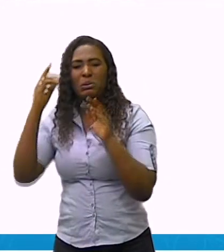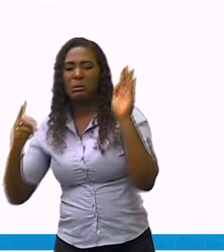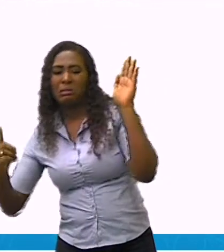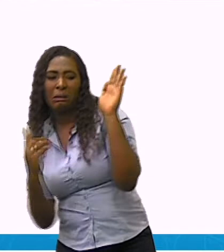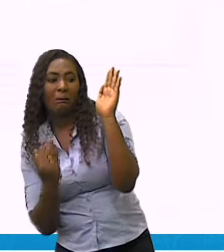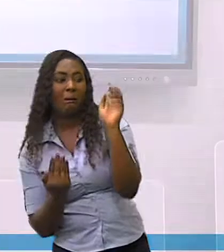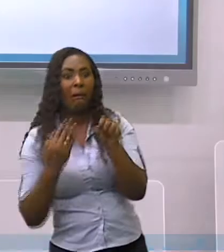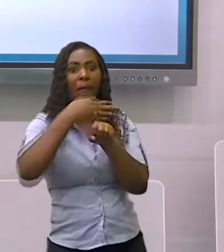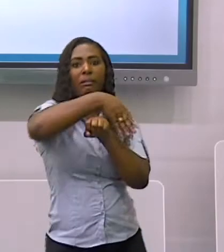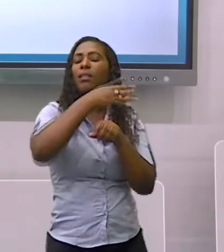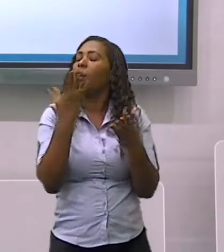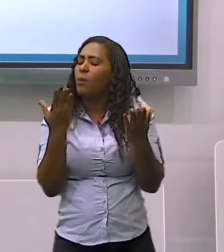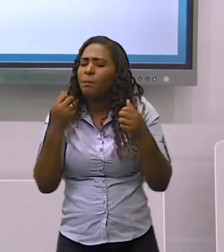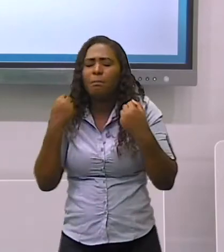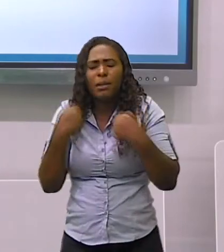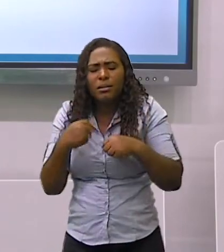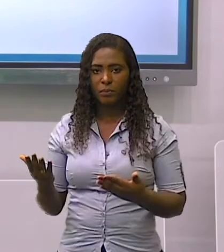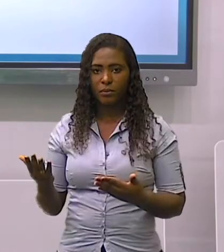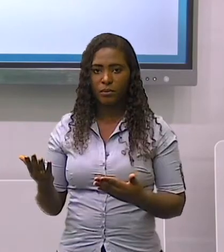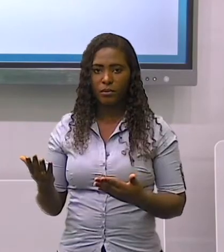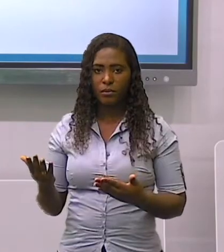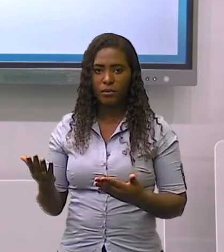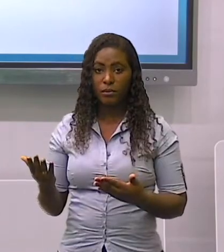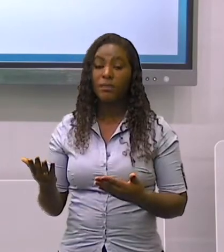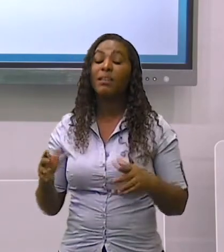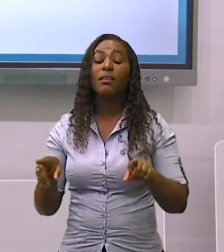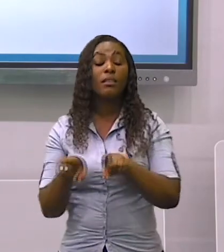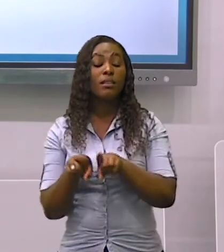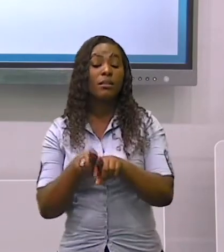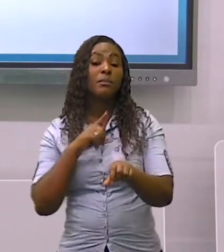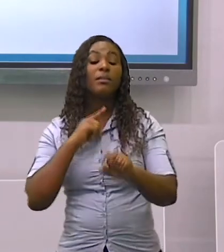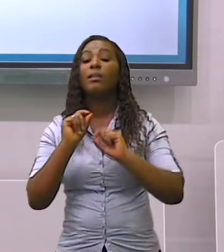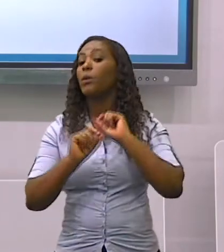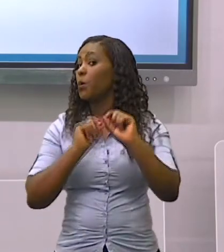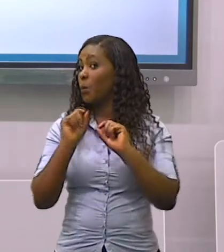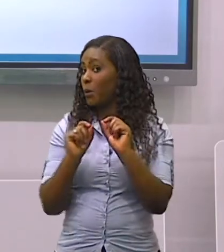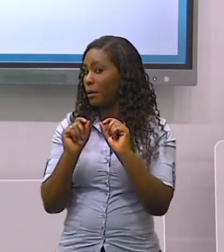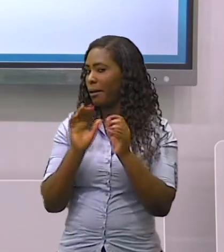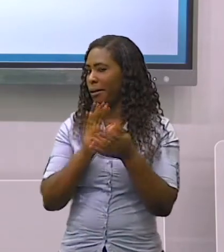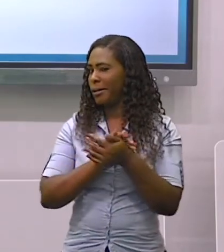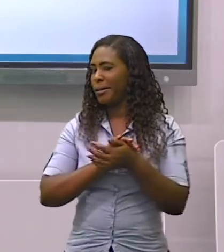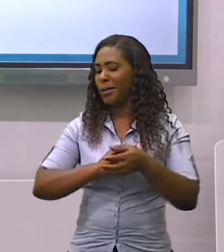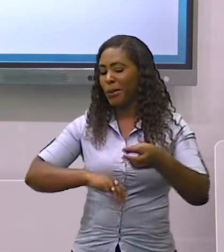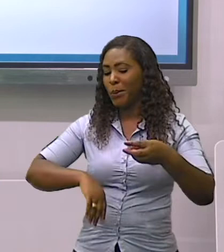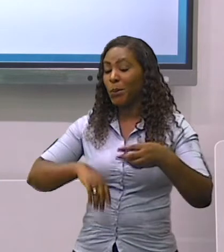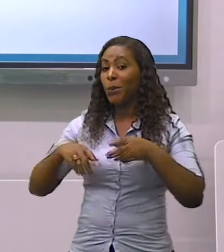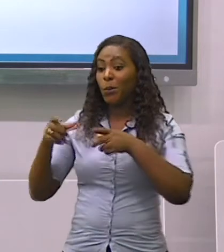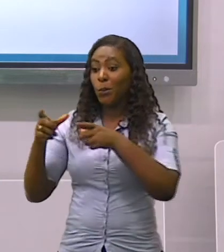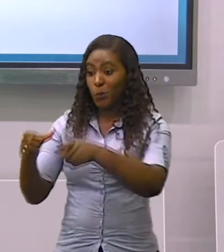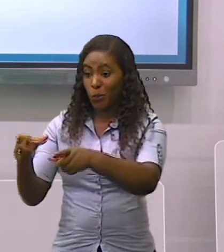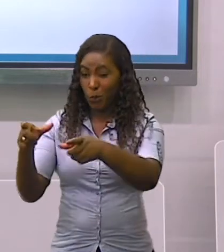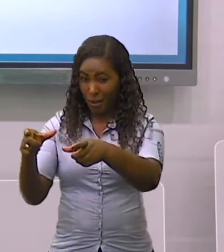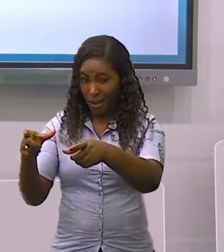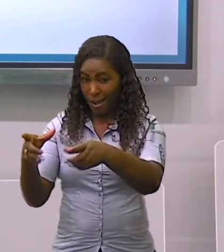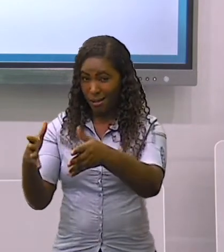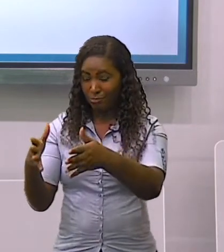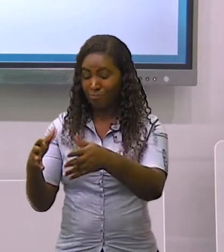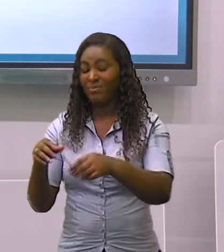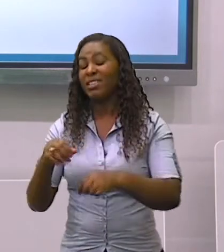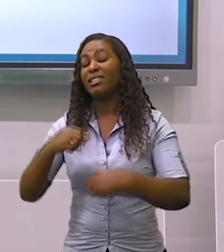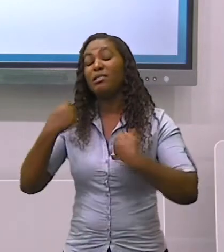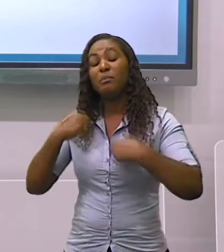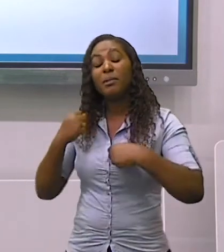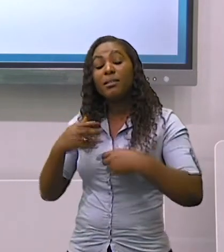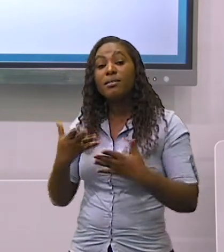outros tipos de estabelecimento. Temos também um terceiro tipo de espaço que precisa